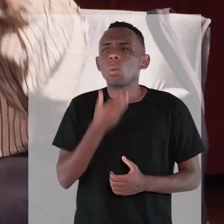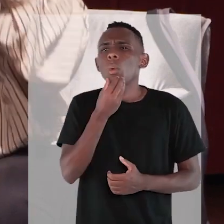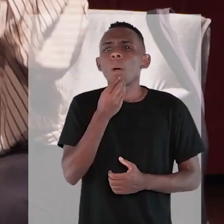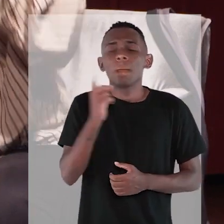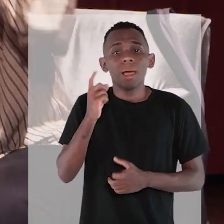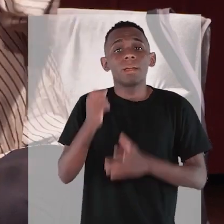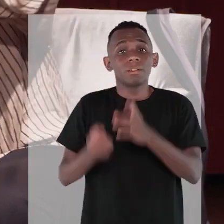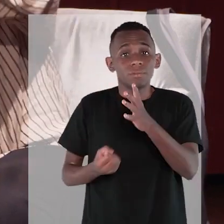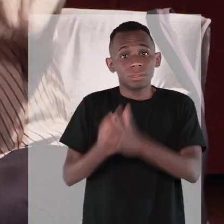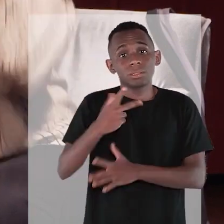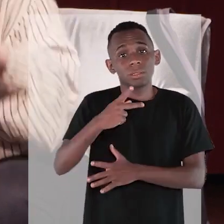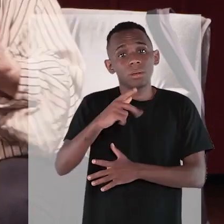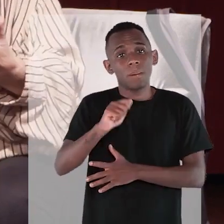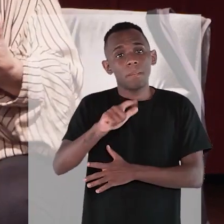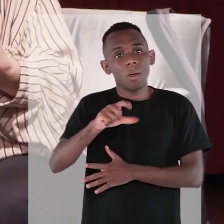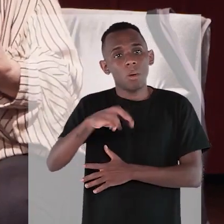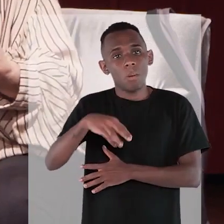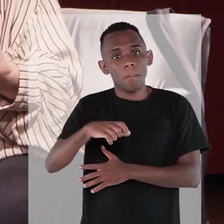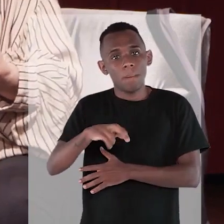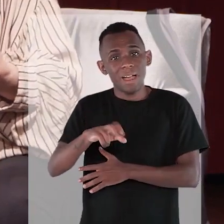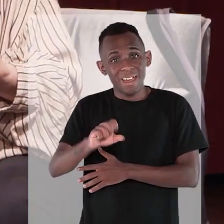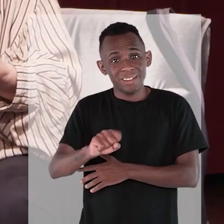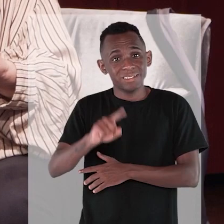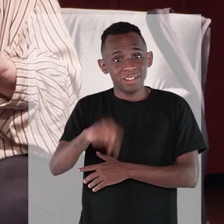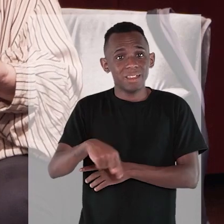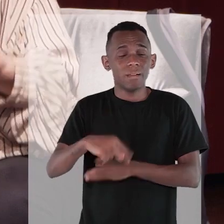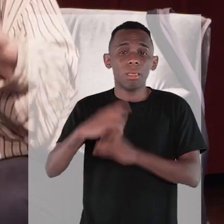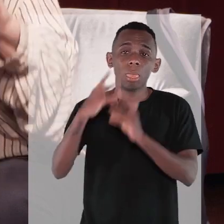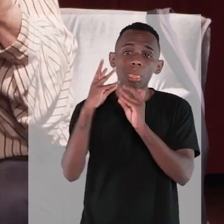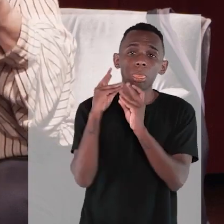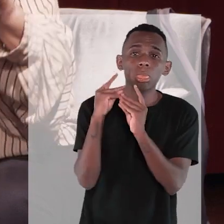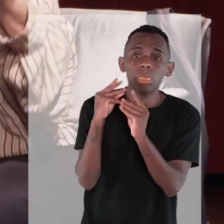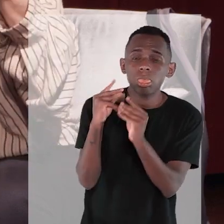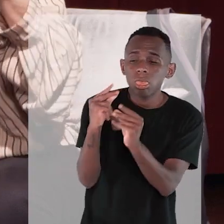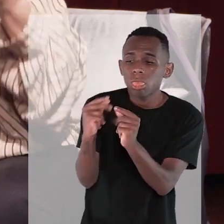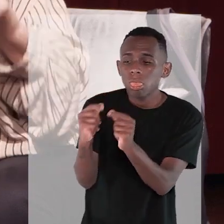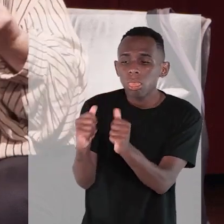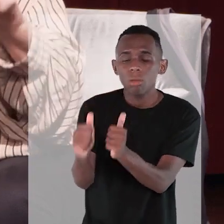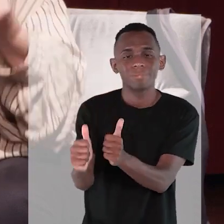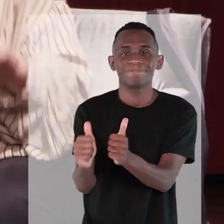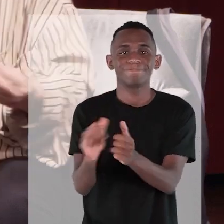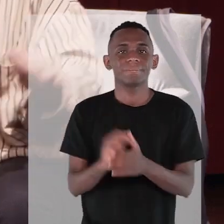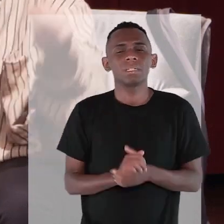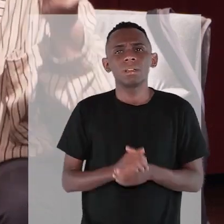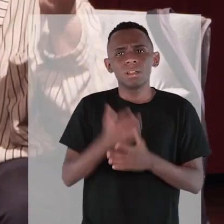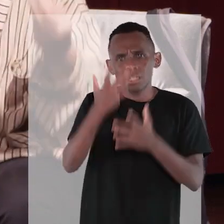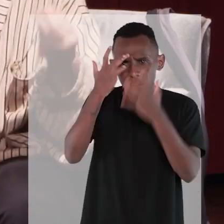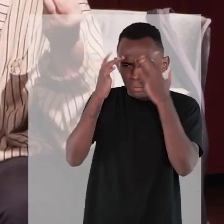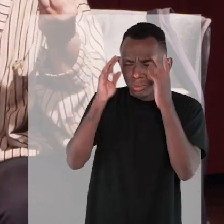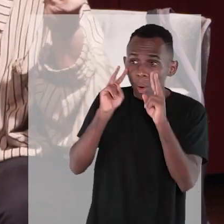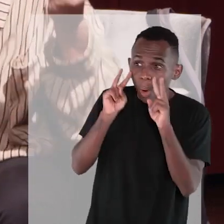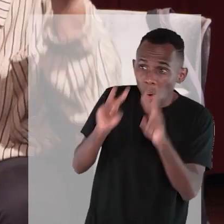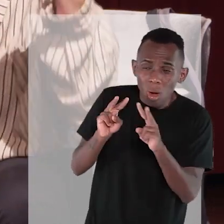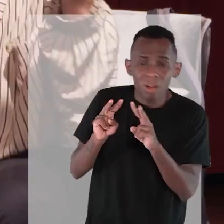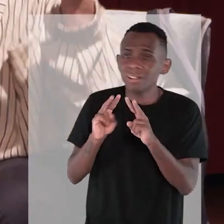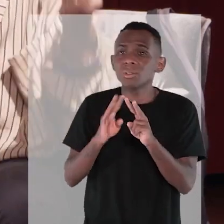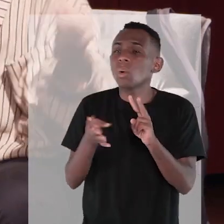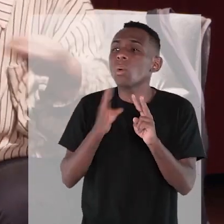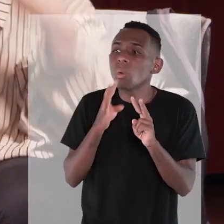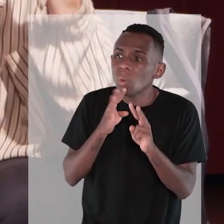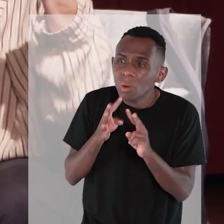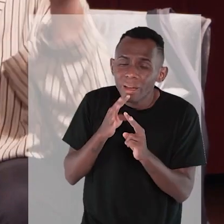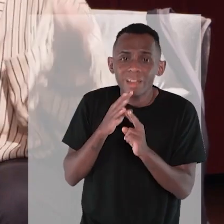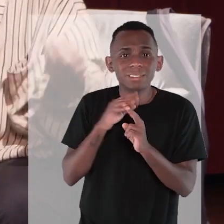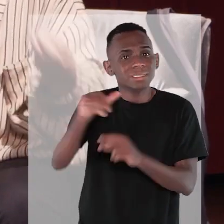Palmares, ele degradou a Fundação Palmares, né? E aí as pessoas olham para aquilo e não reconhecem